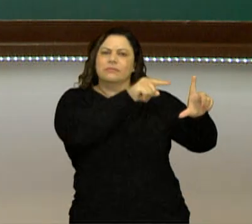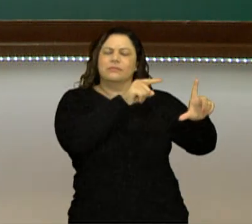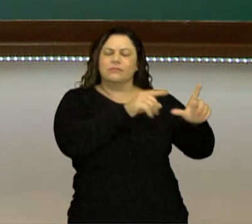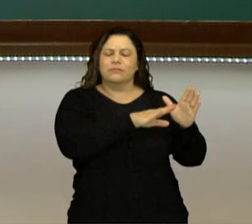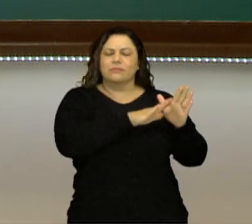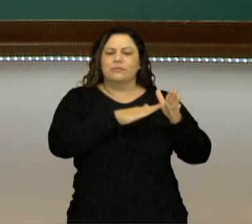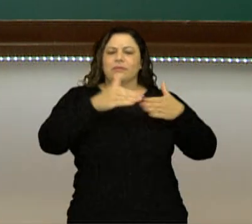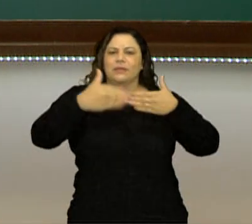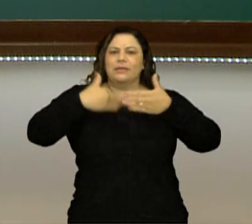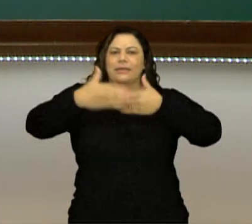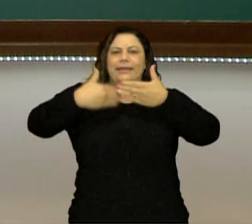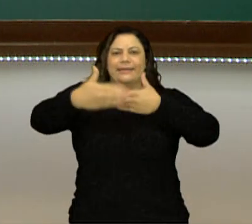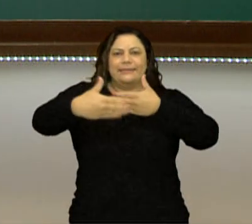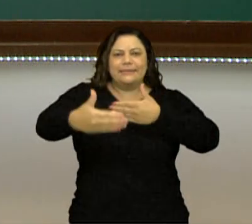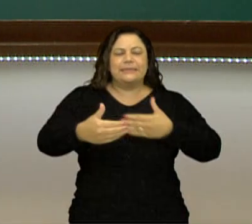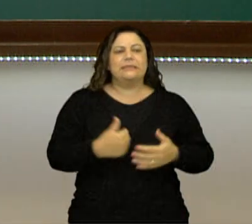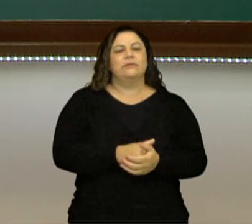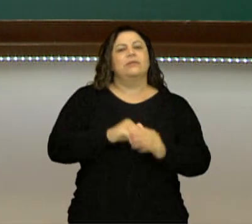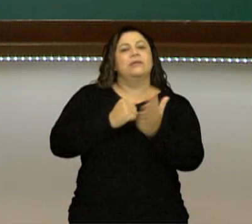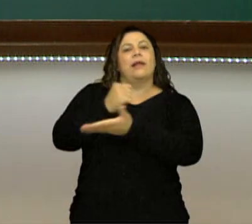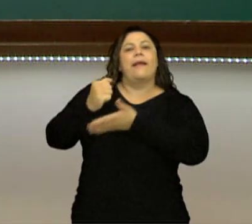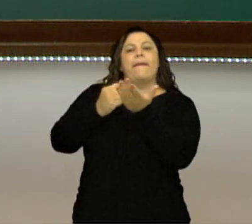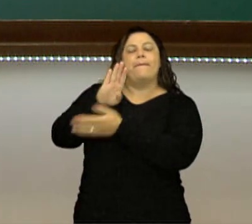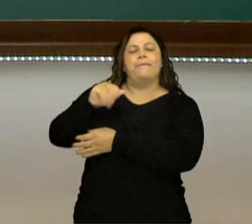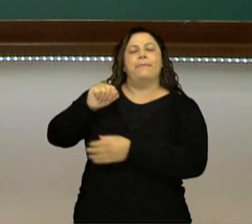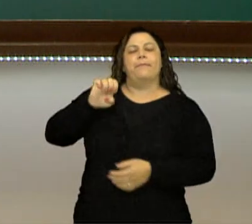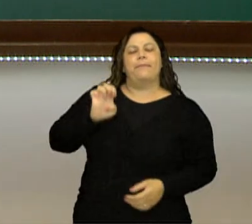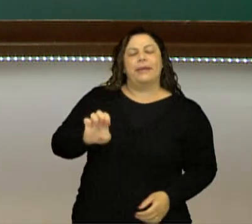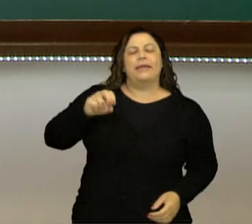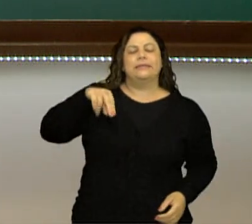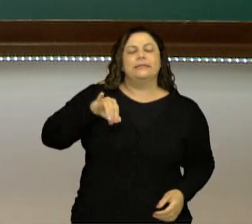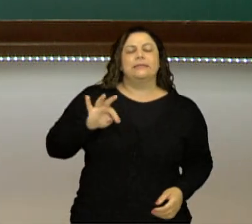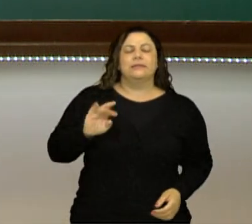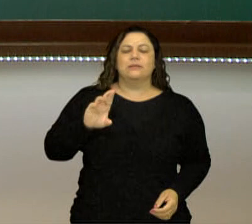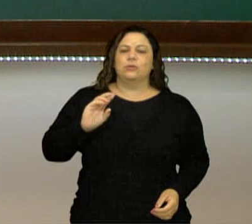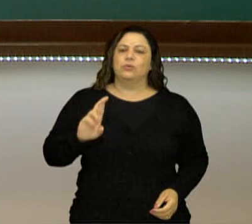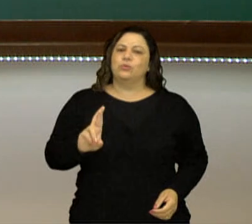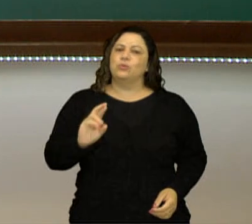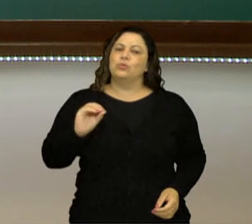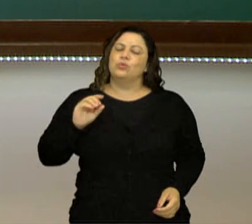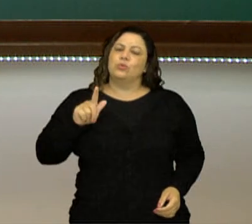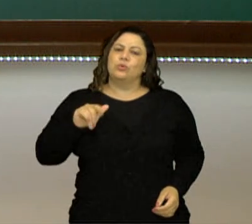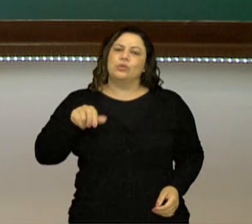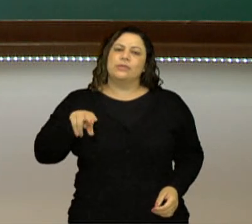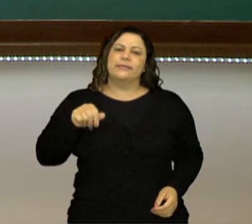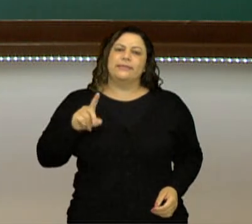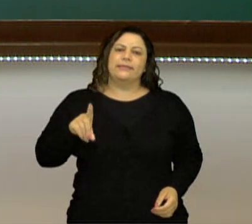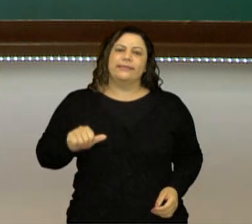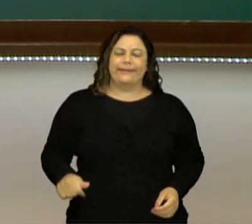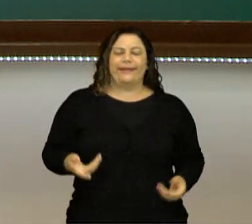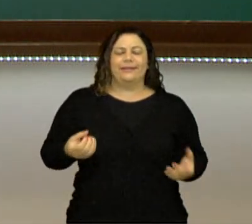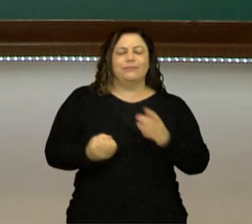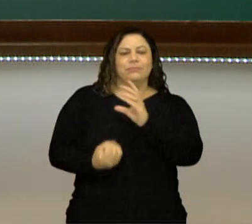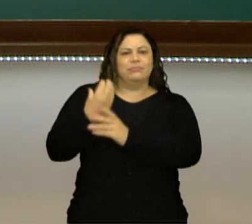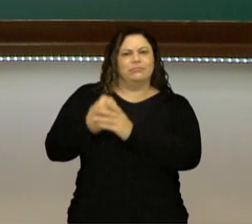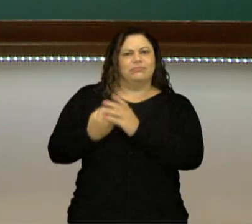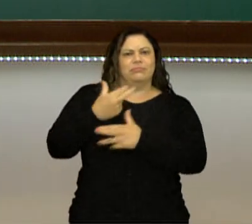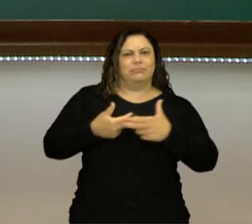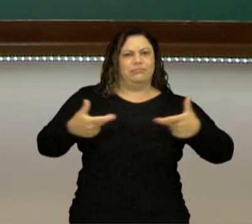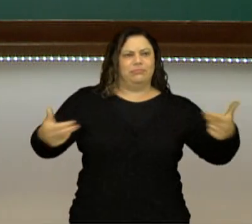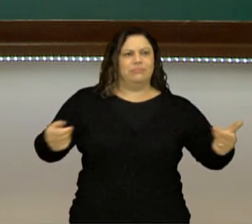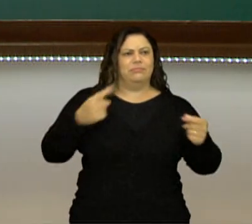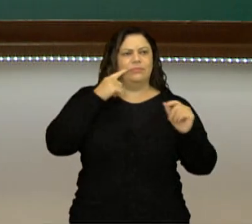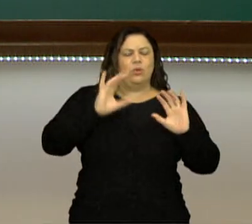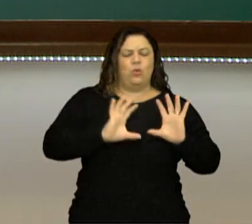ali de bases nitrogenadas que são possíveis, são necessárias para se produzir algum tipo de aminoácido. E conjuntos